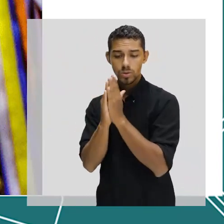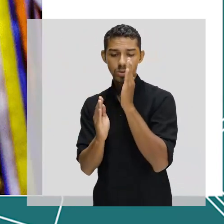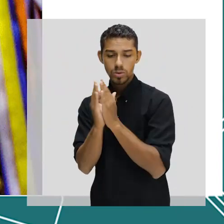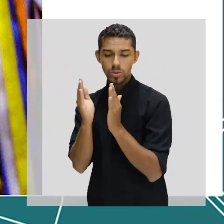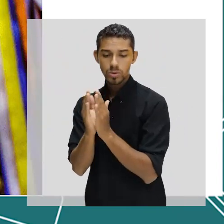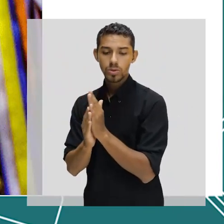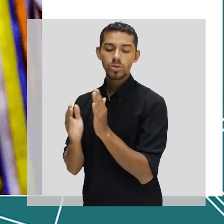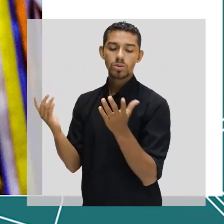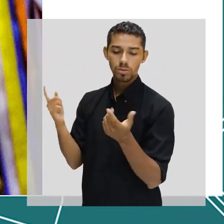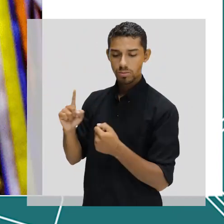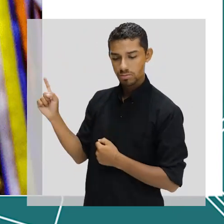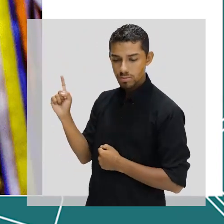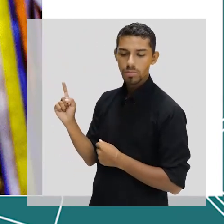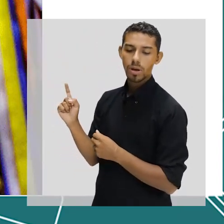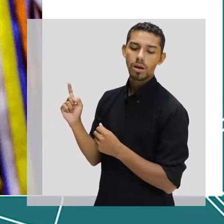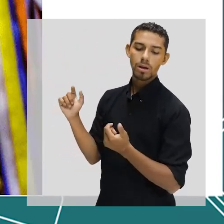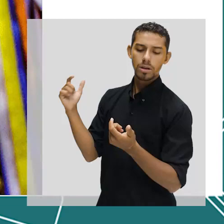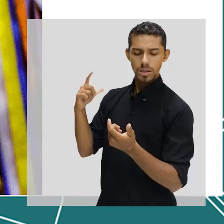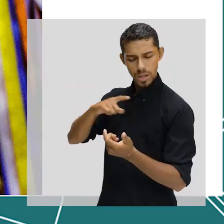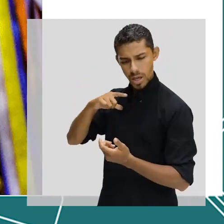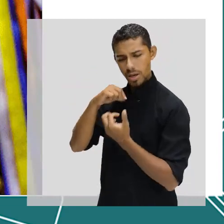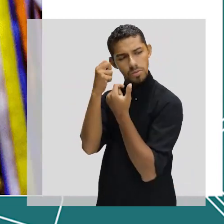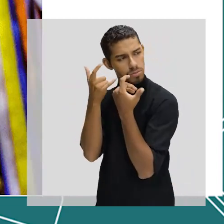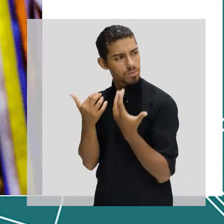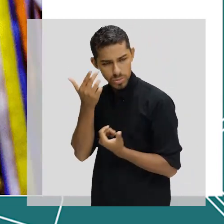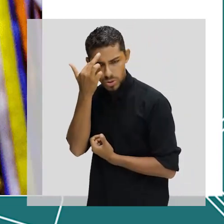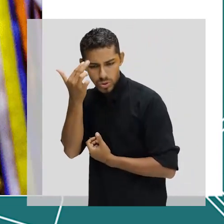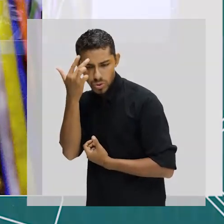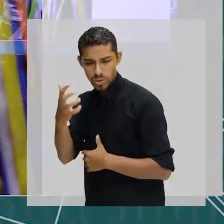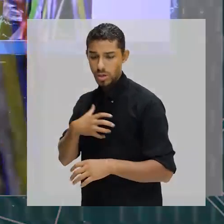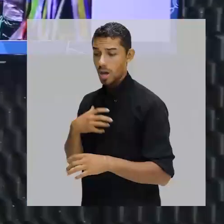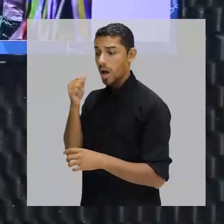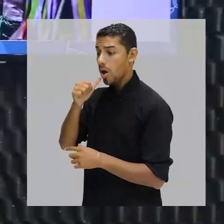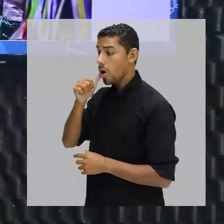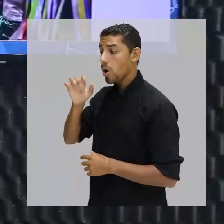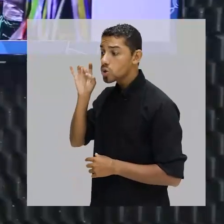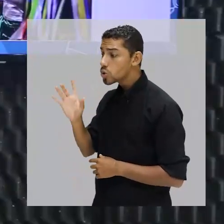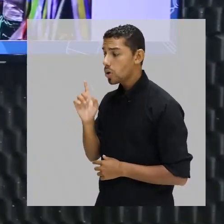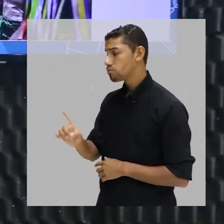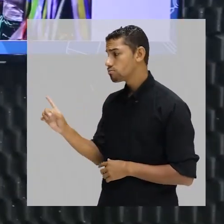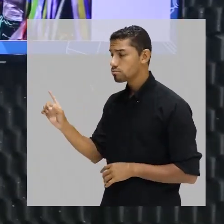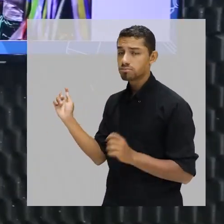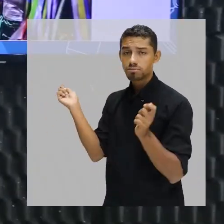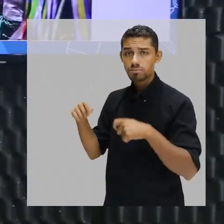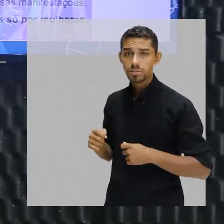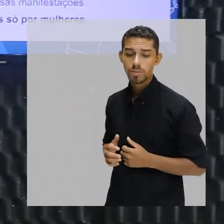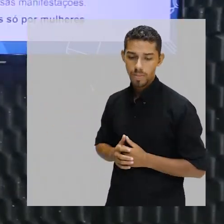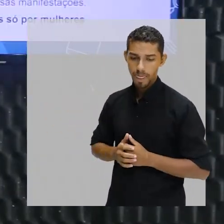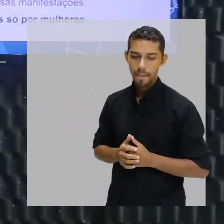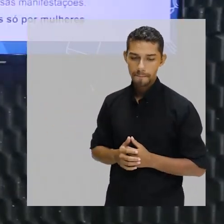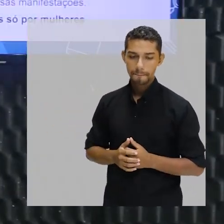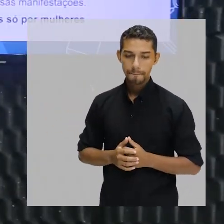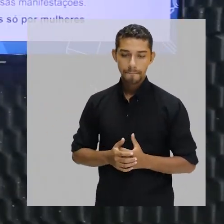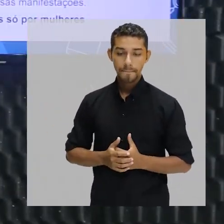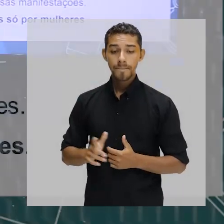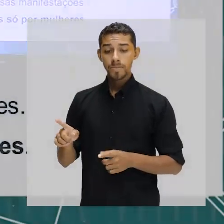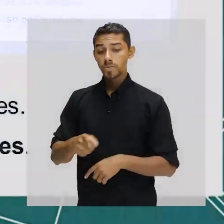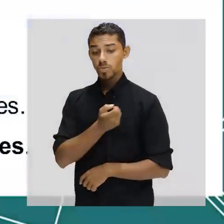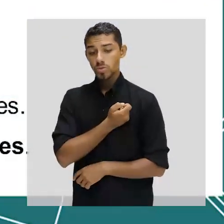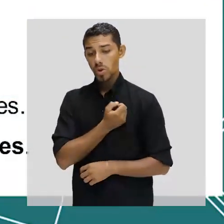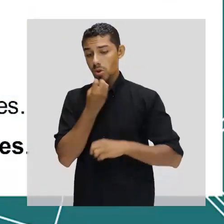Meu Boi, e tem toda uma história dramatúrgica por trás. Essas são só por mulheres. Interessante que dessa daqui é isso. Né?